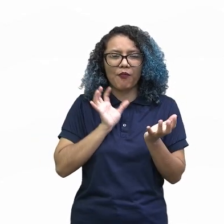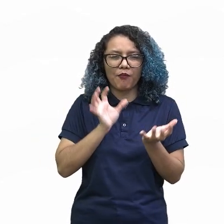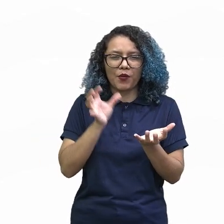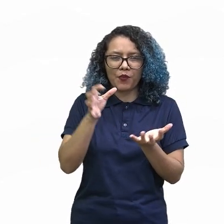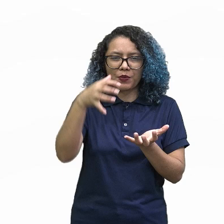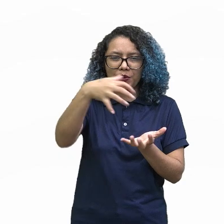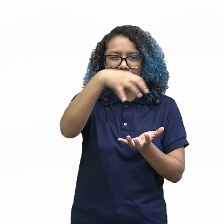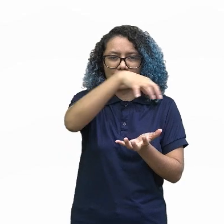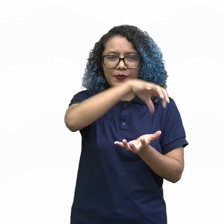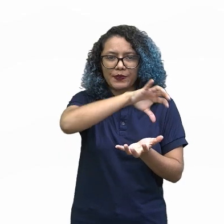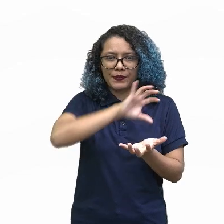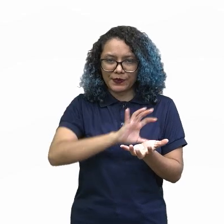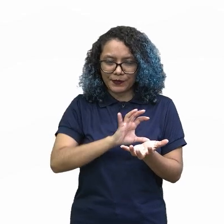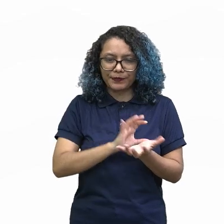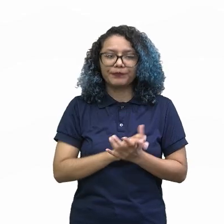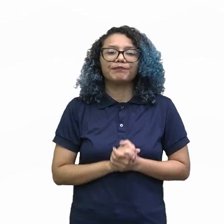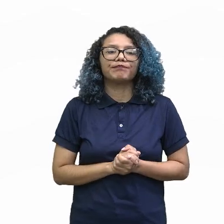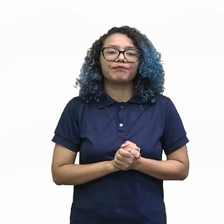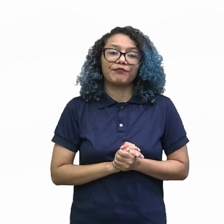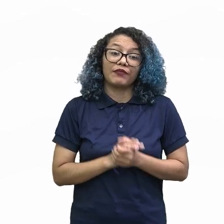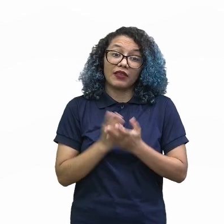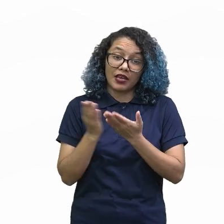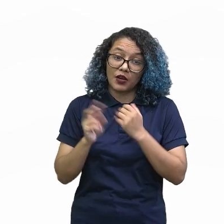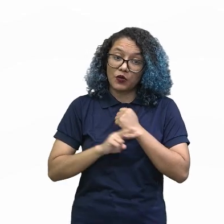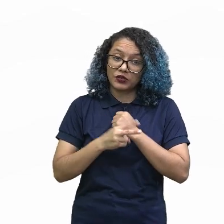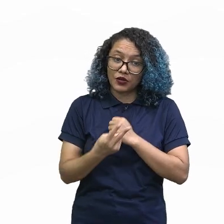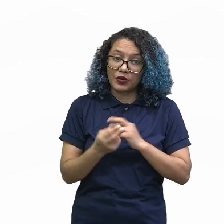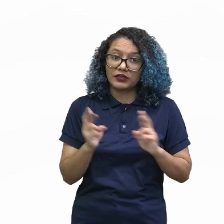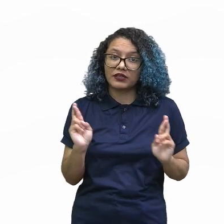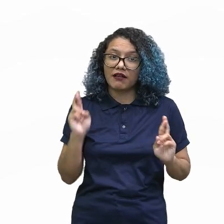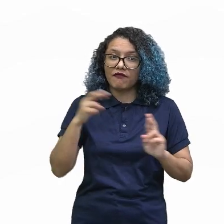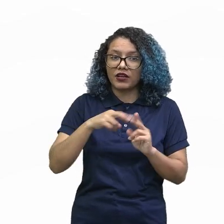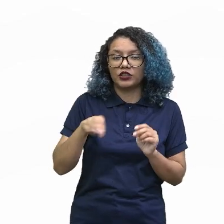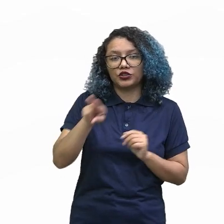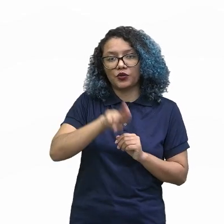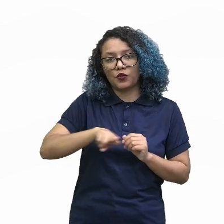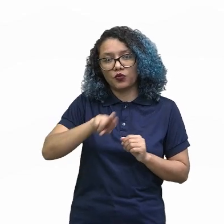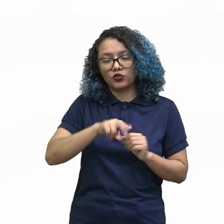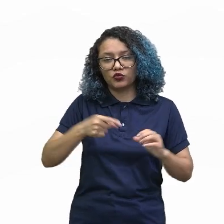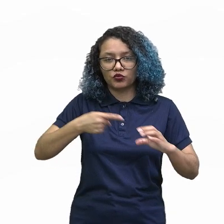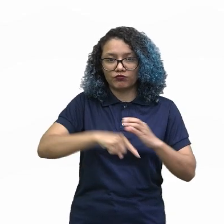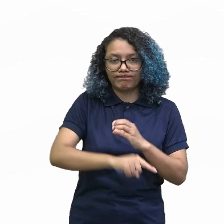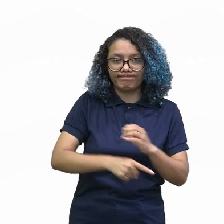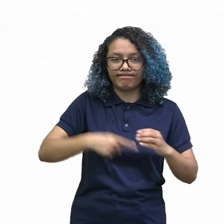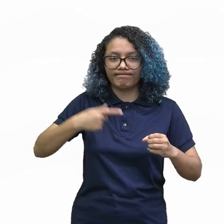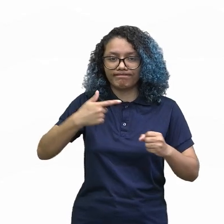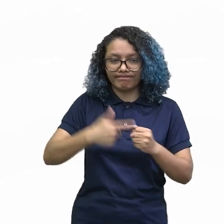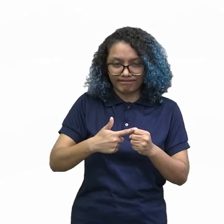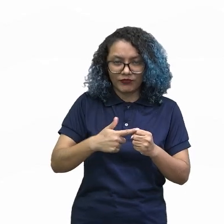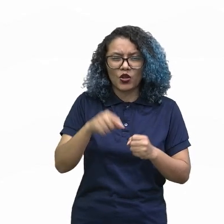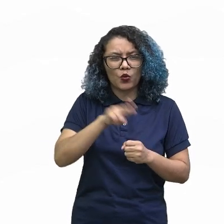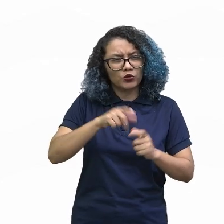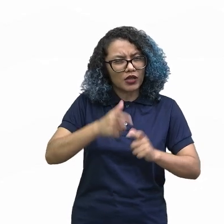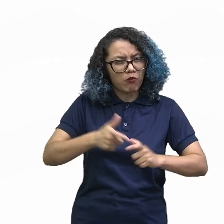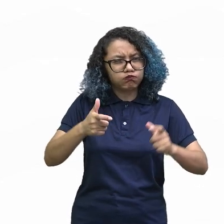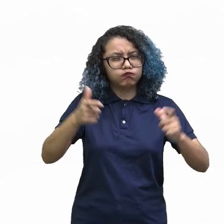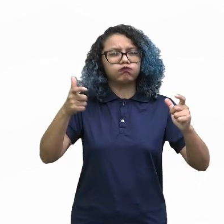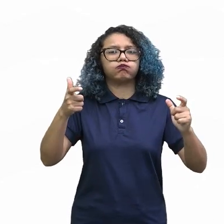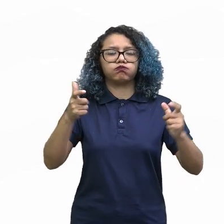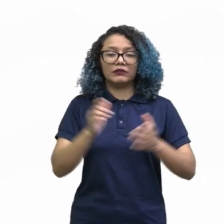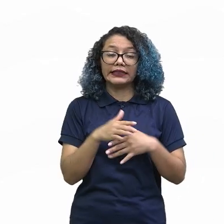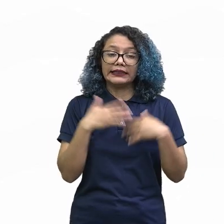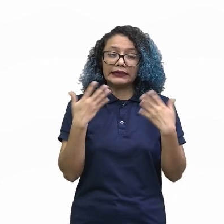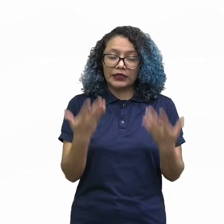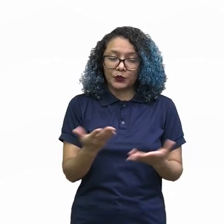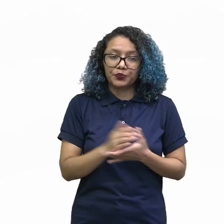essas consequências relacionadas ao uso desses combustíveis que é em larga escala, tá certo? E aí a gente